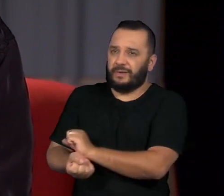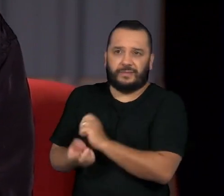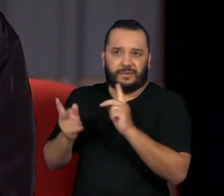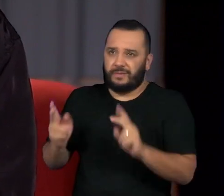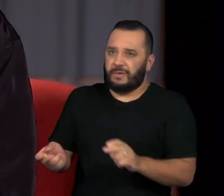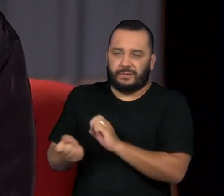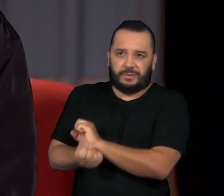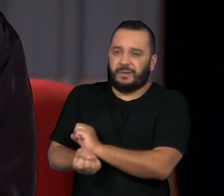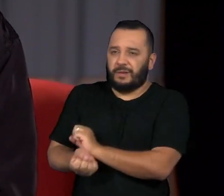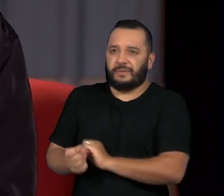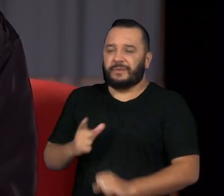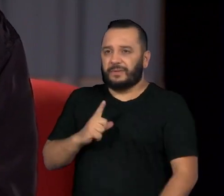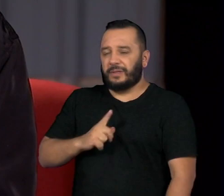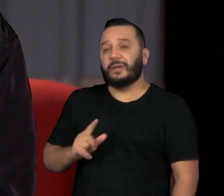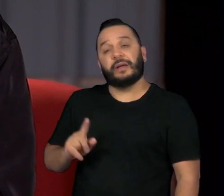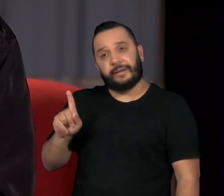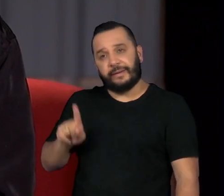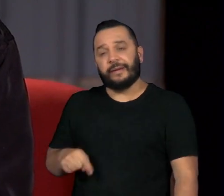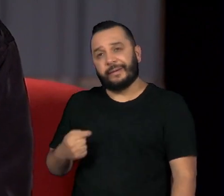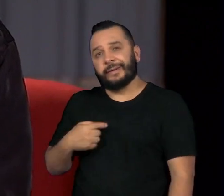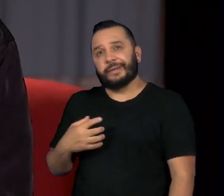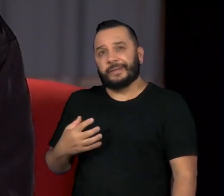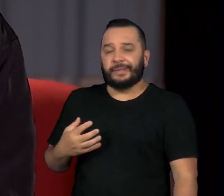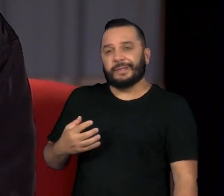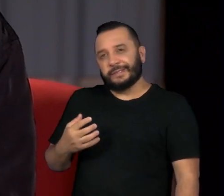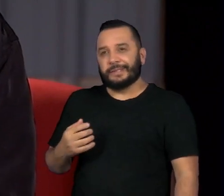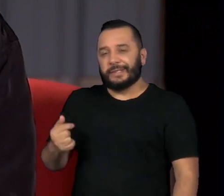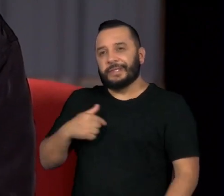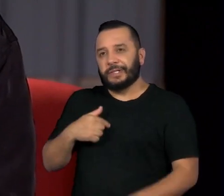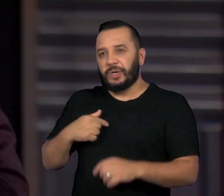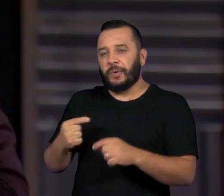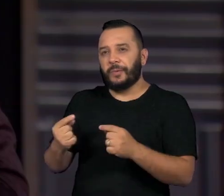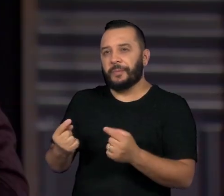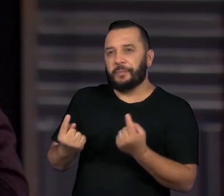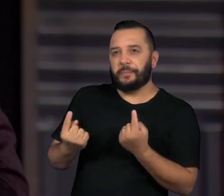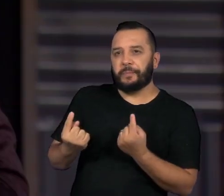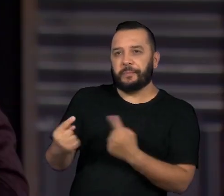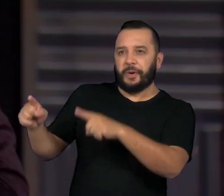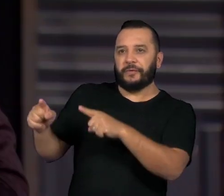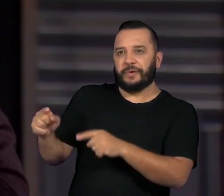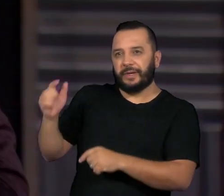servidão. Era um jogo. Eu provoquei o leitor também para que ele